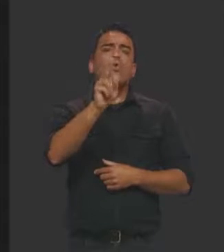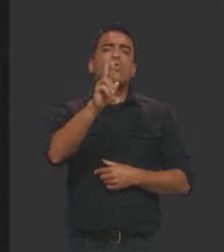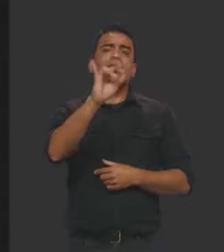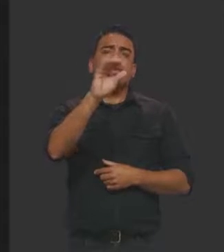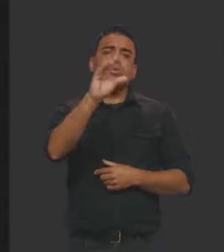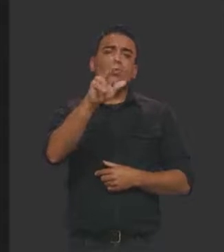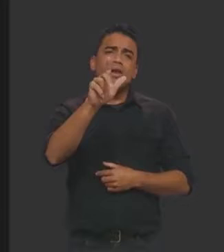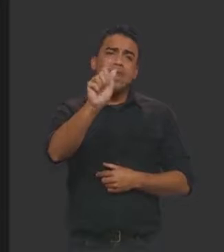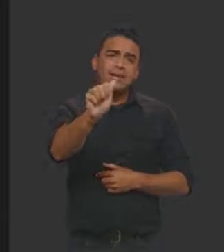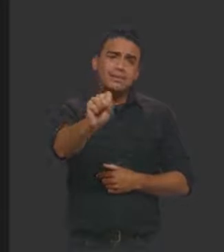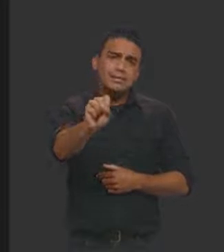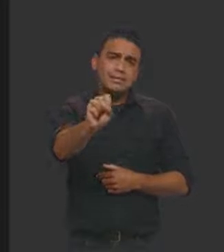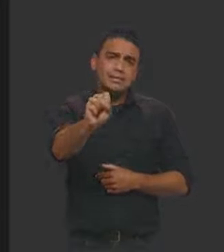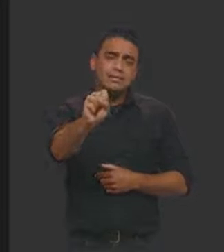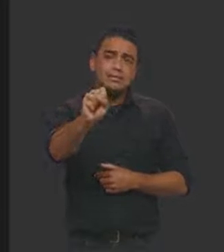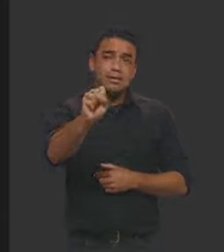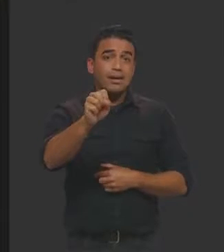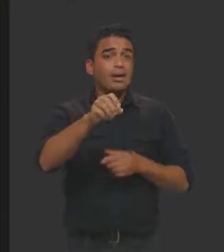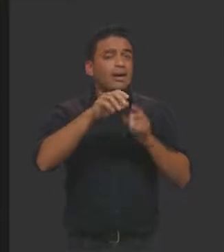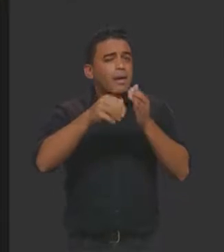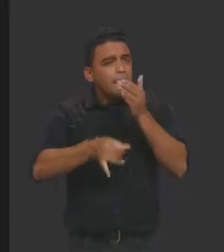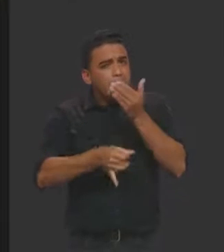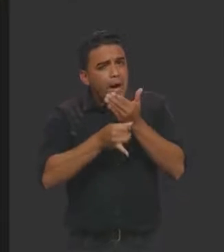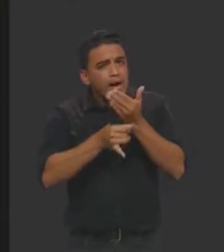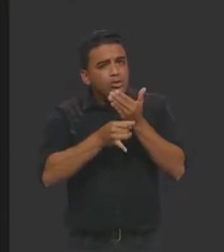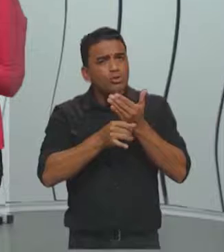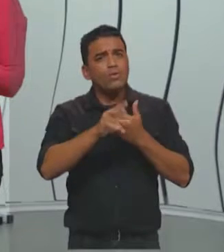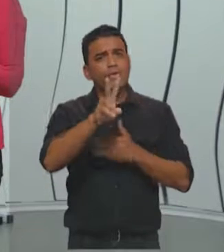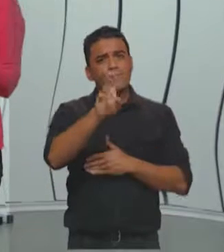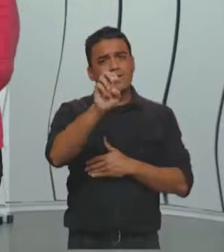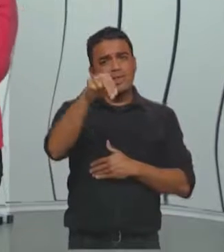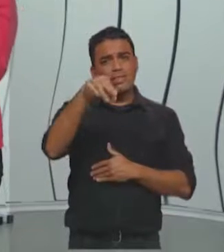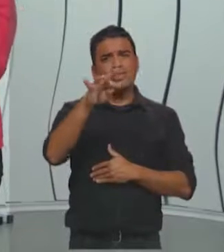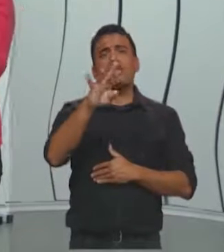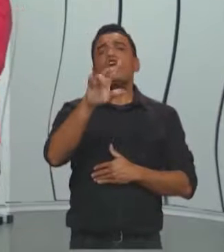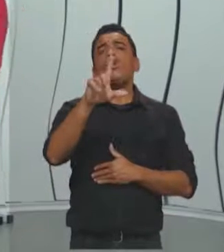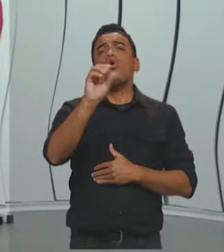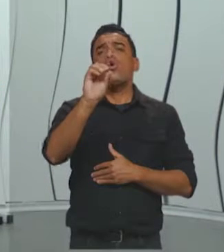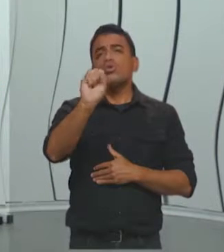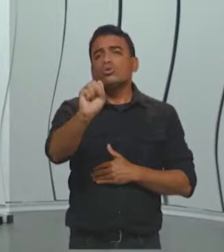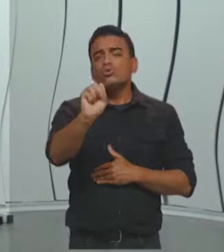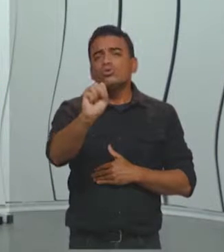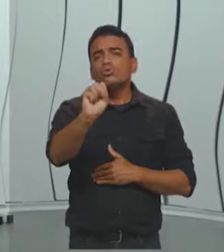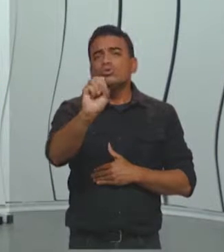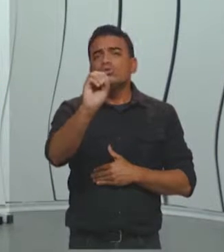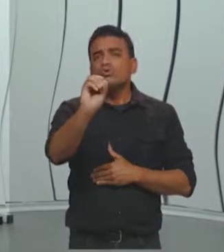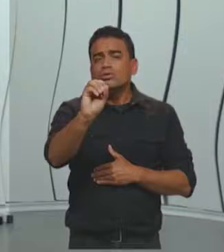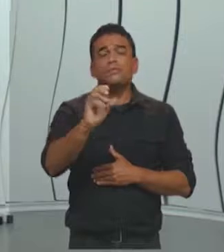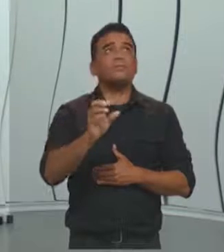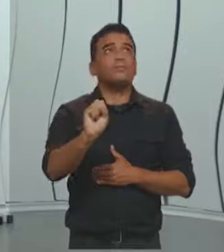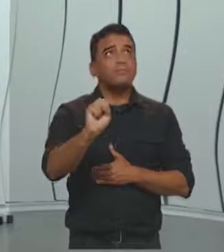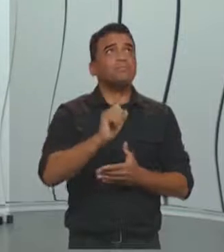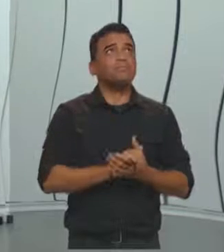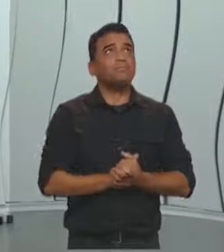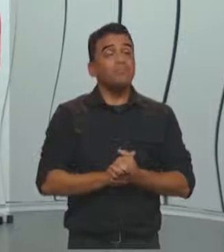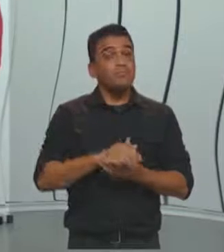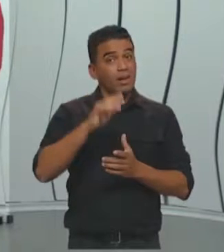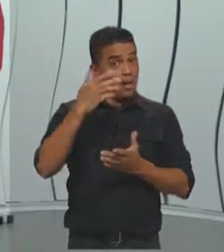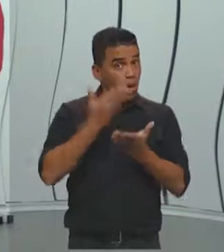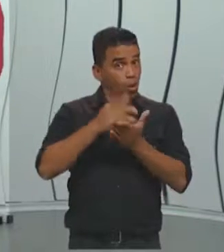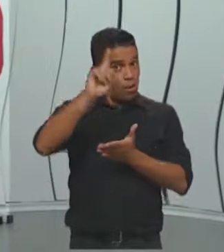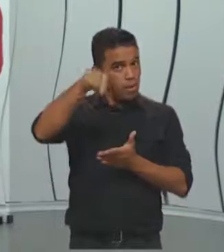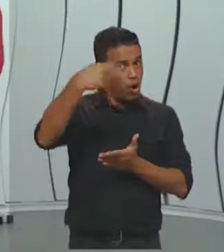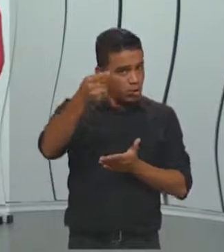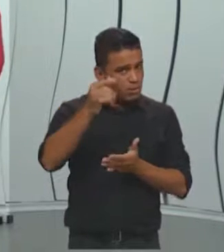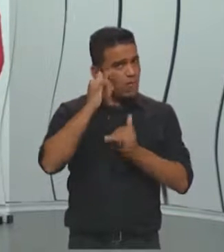inferior nós chamamos de ventrículo. Aguarde na próxima aula que nós vamos tratar sobre o